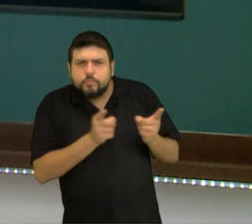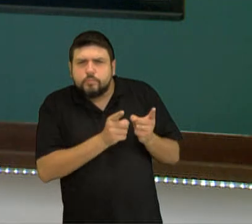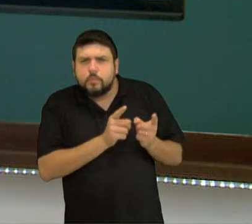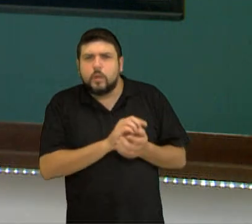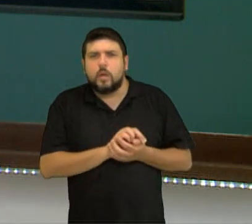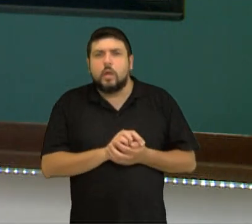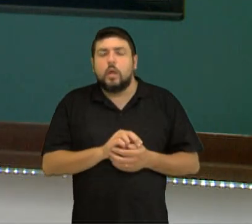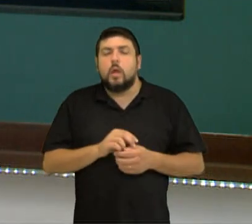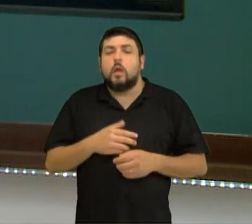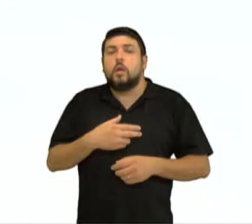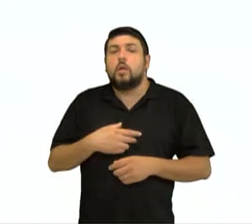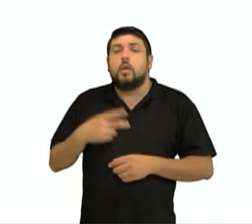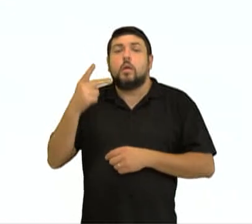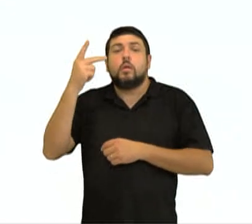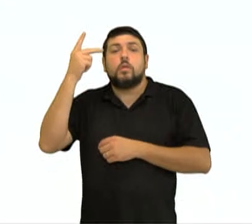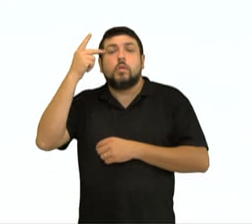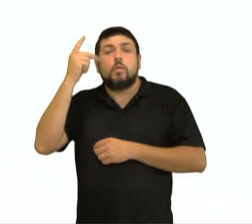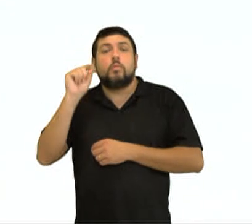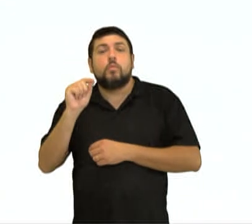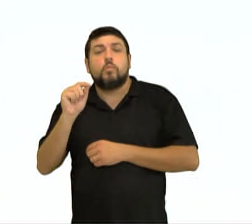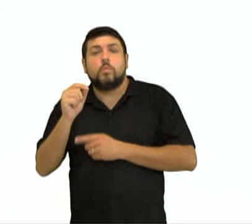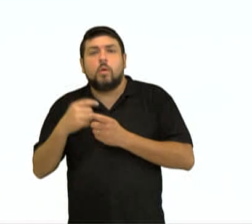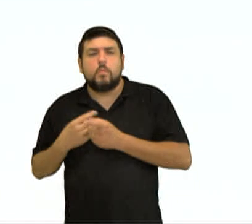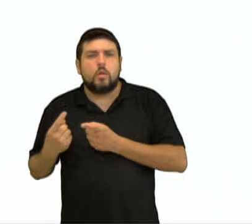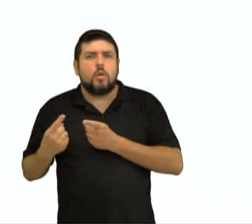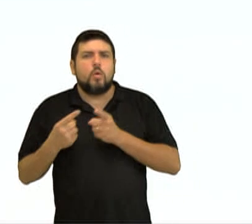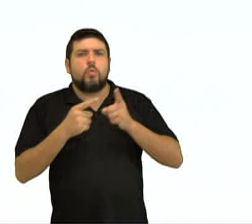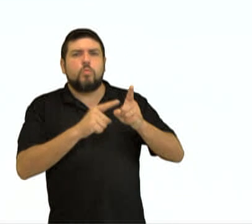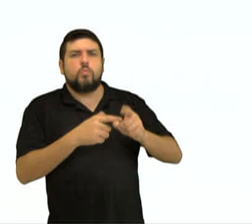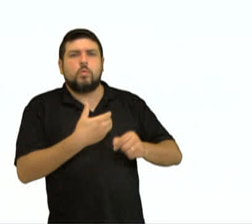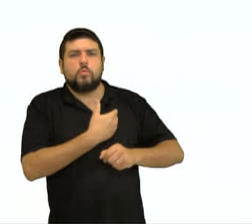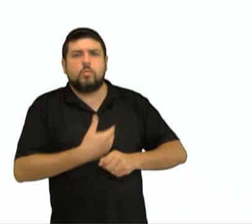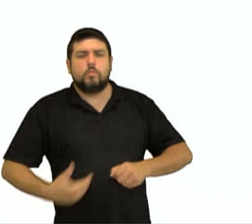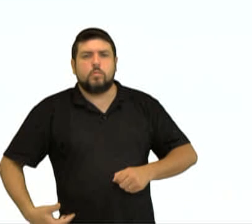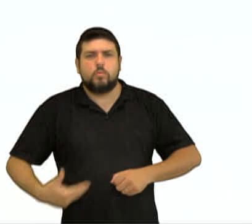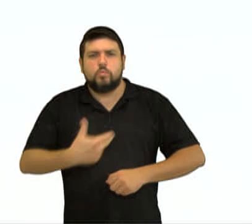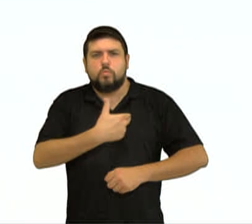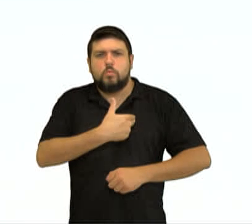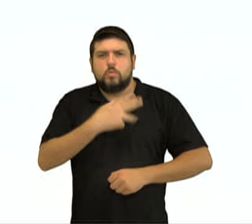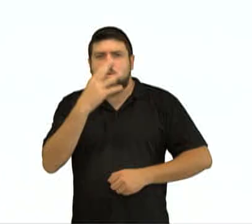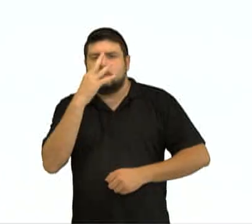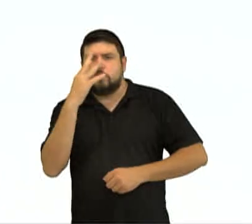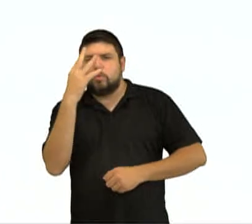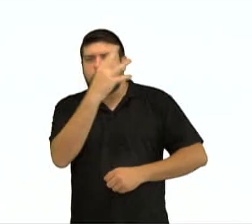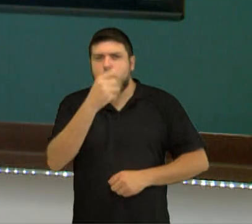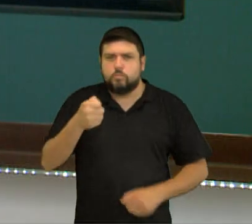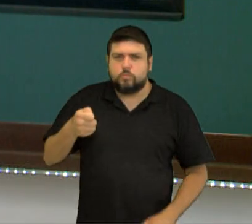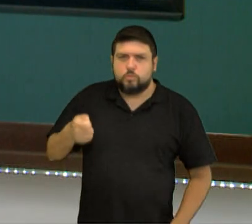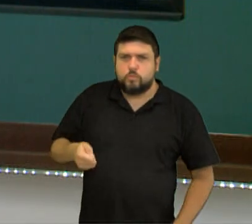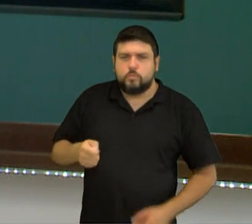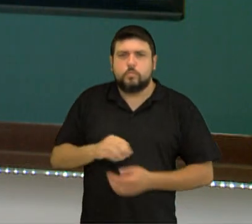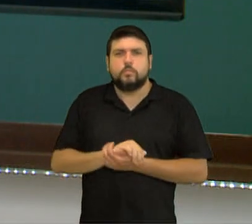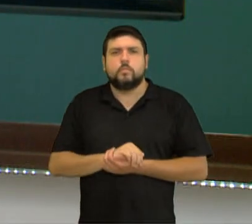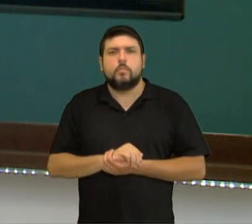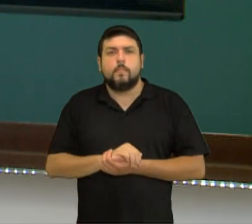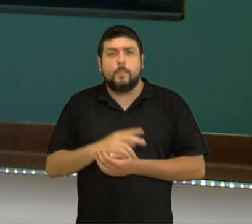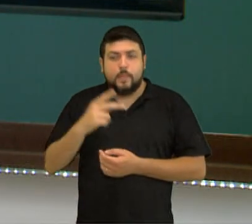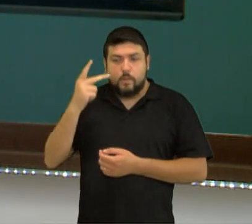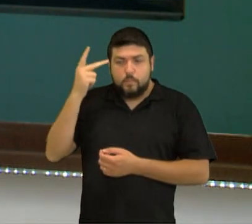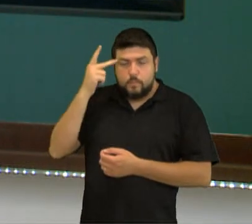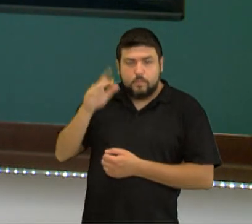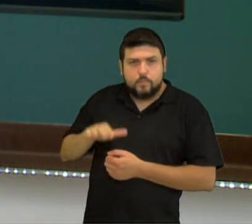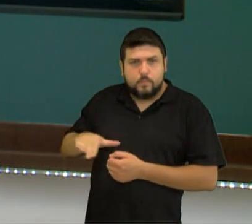fez oposição ao governo Getúlio Vargas, acusando inclusive de ser uma ditadura. Os paulistas exigiam uma